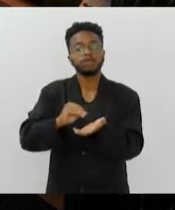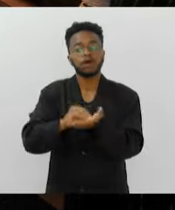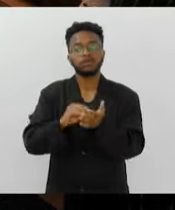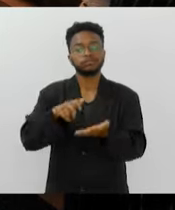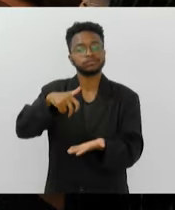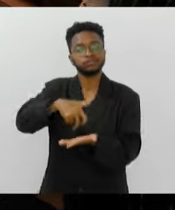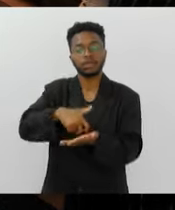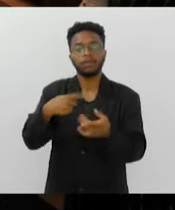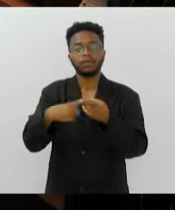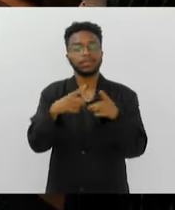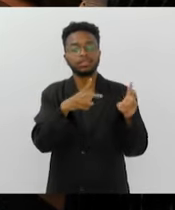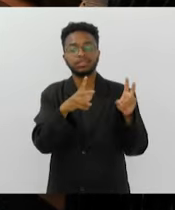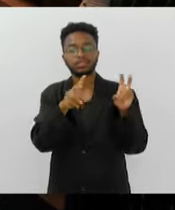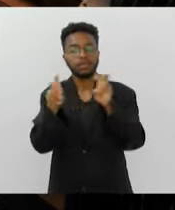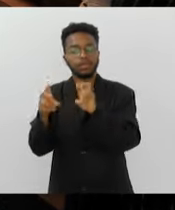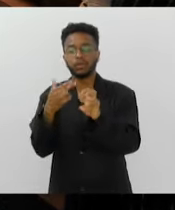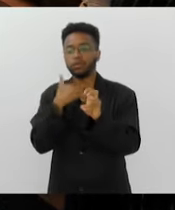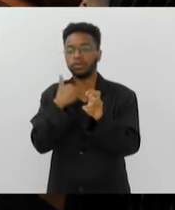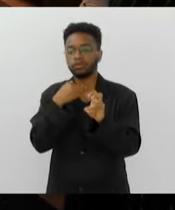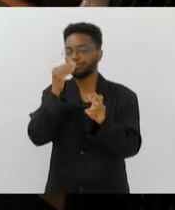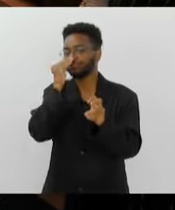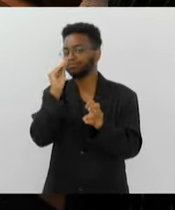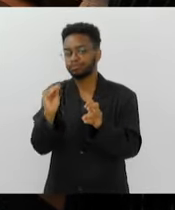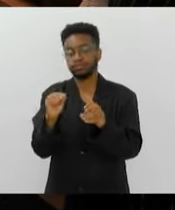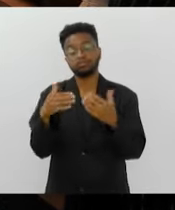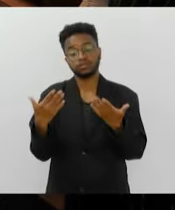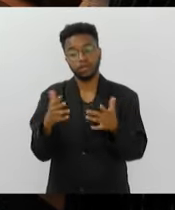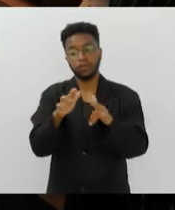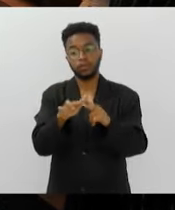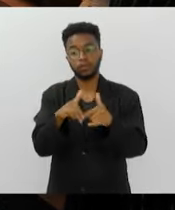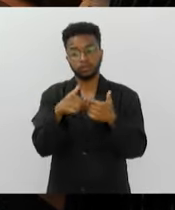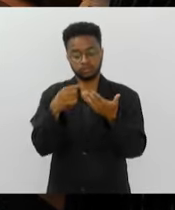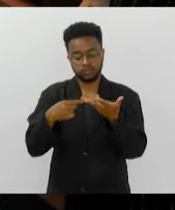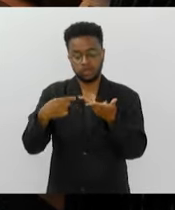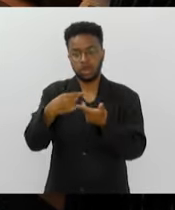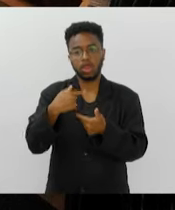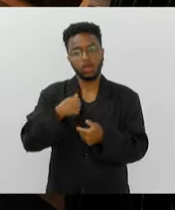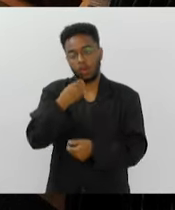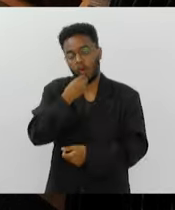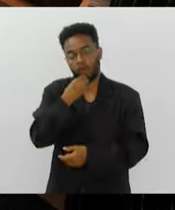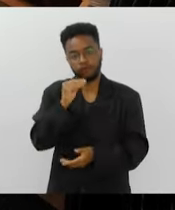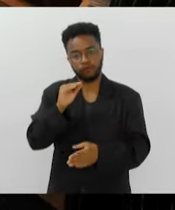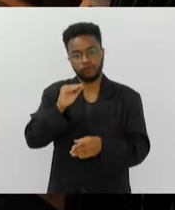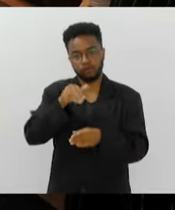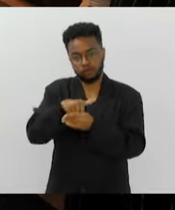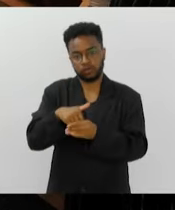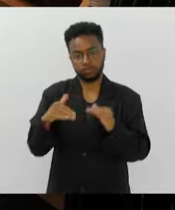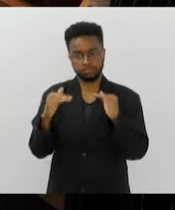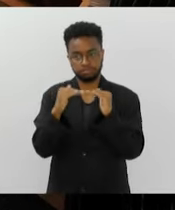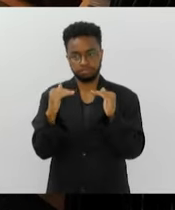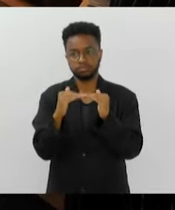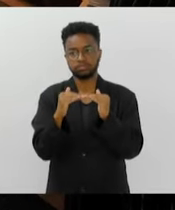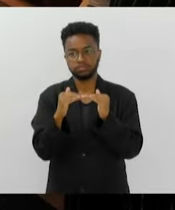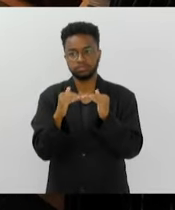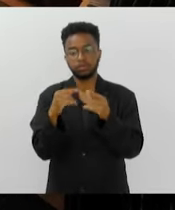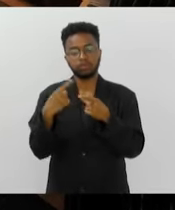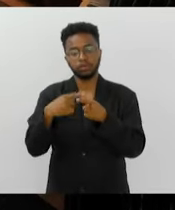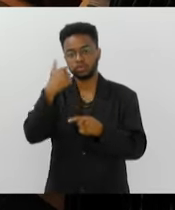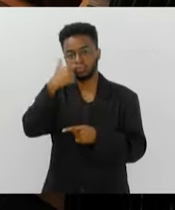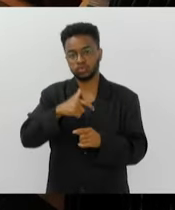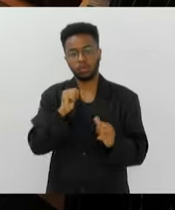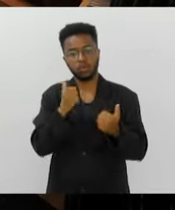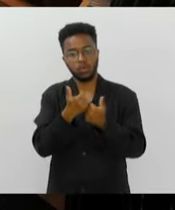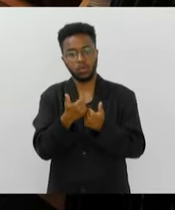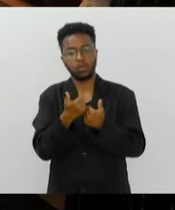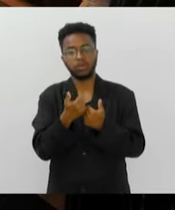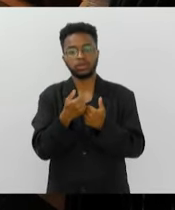não podem passar batidas Então por tudo isso votei obviamente favorável como coautor também